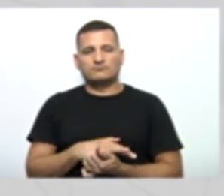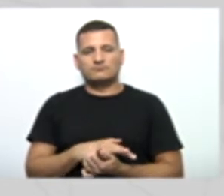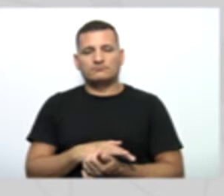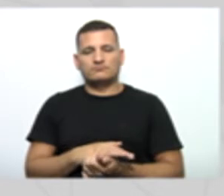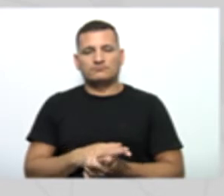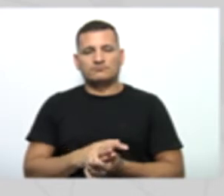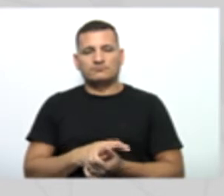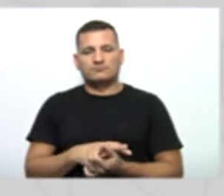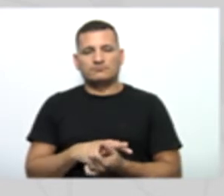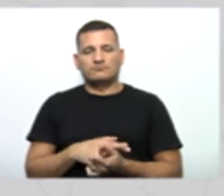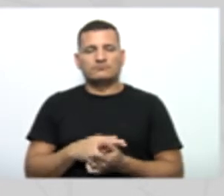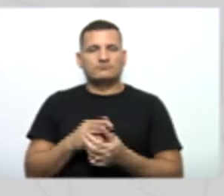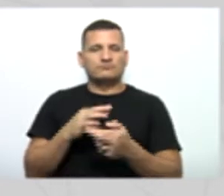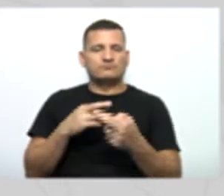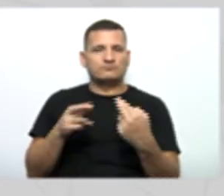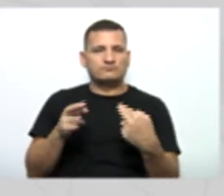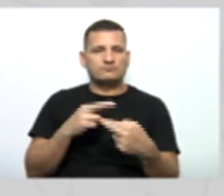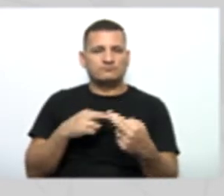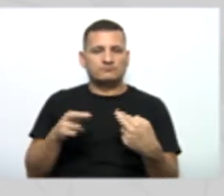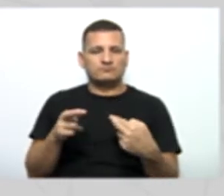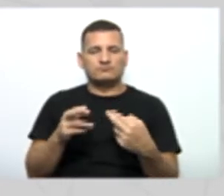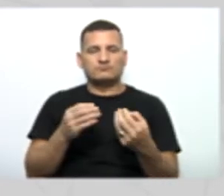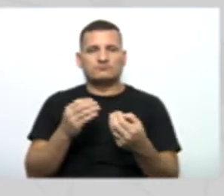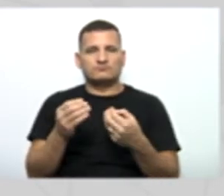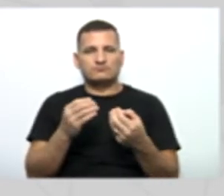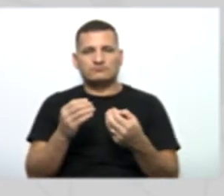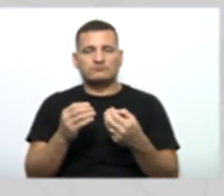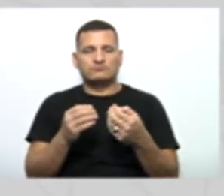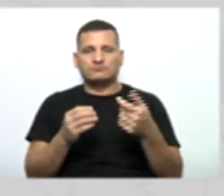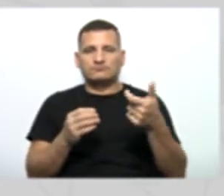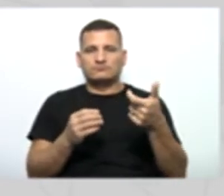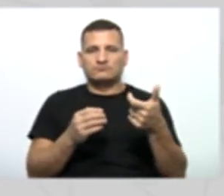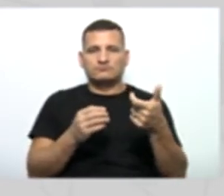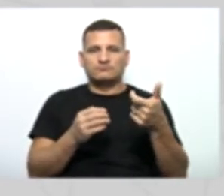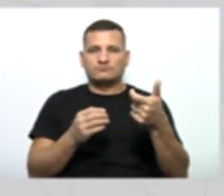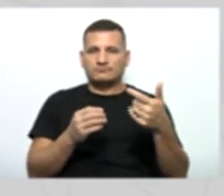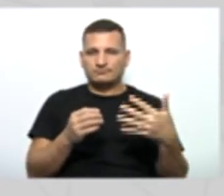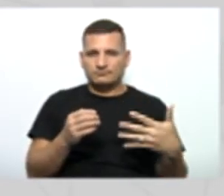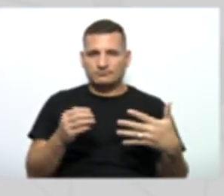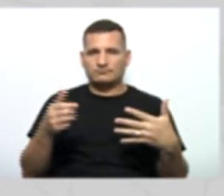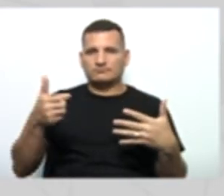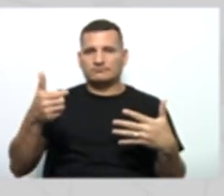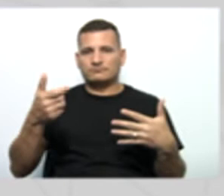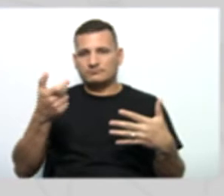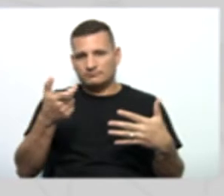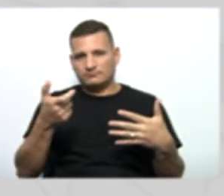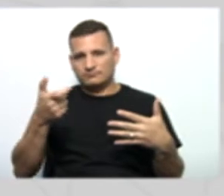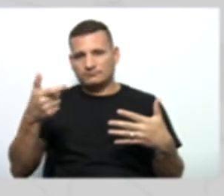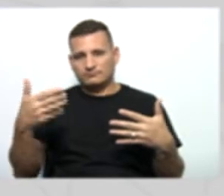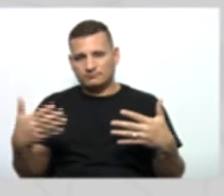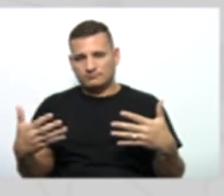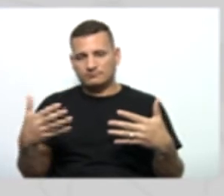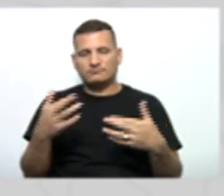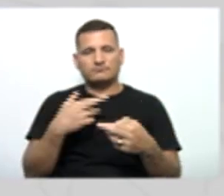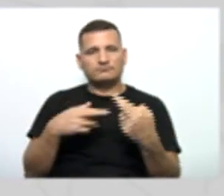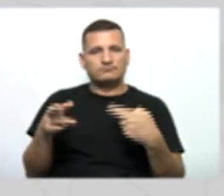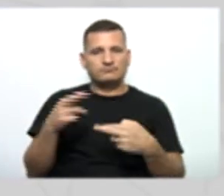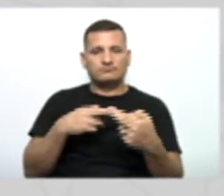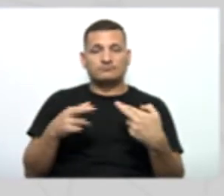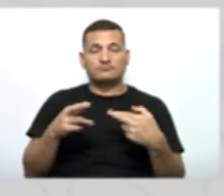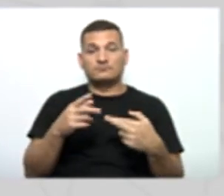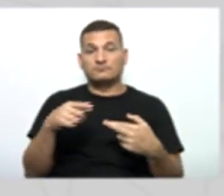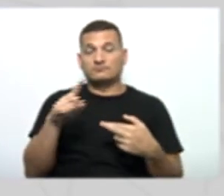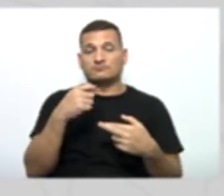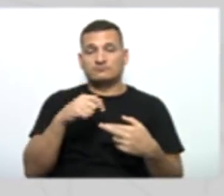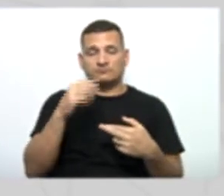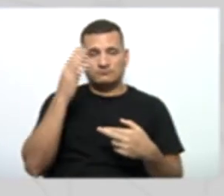Então a gente estava vendo aí como que essas classes vão se relacionar. Aqui, pessoal, ó, é a cardinalidade que vocês precisam